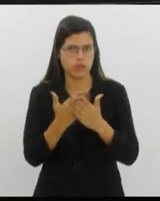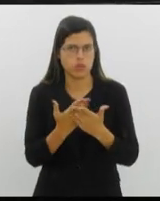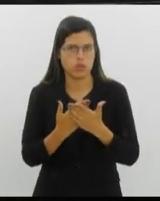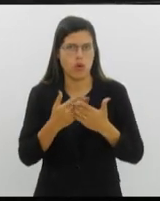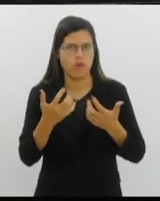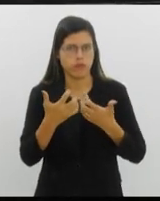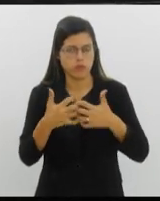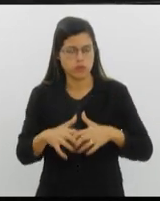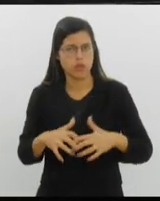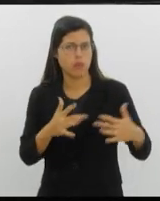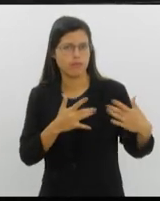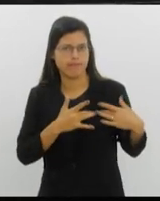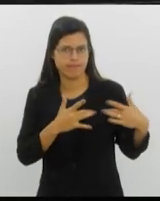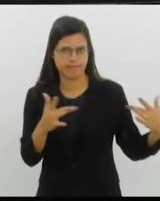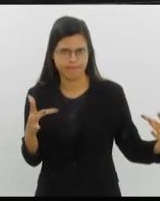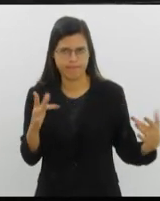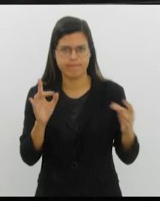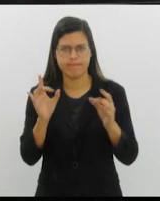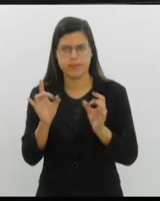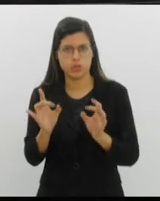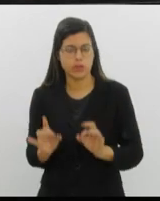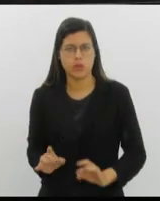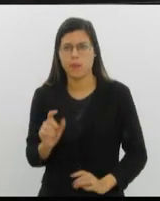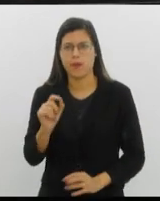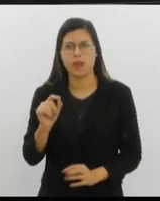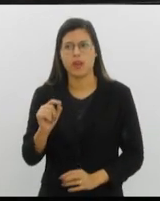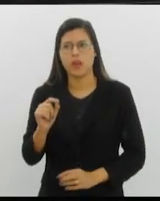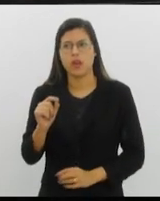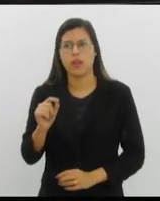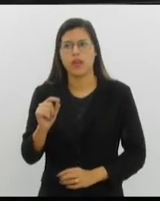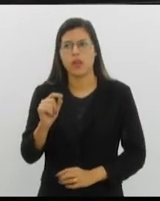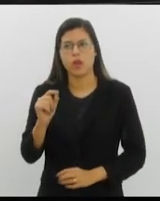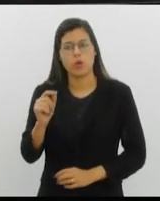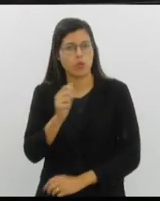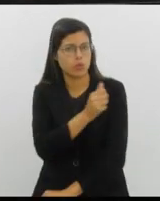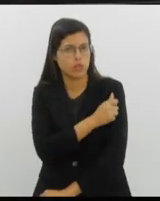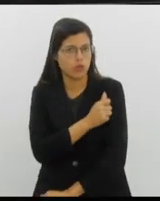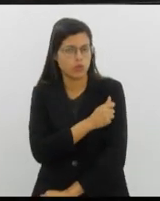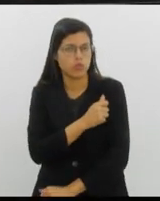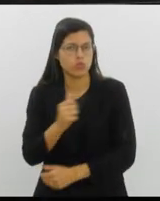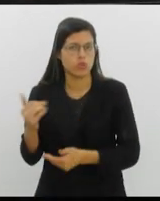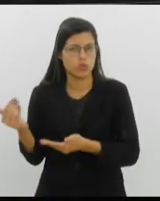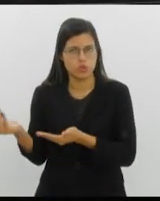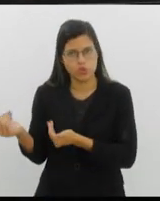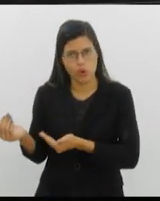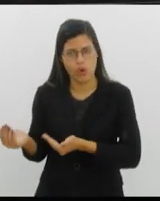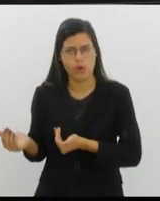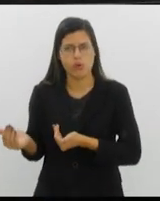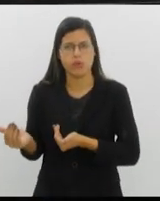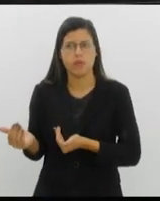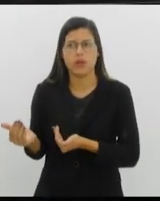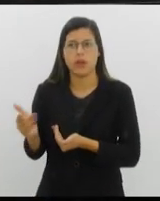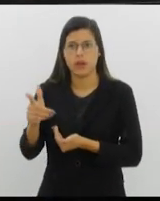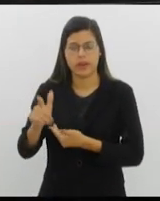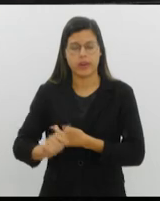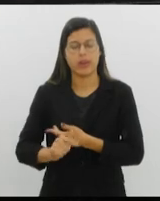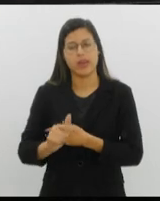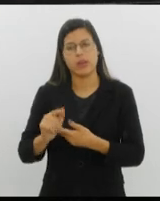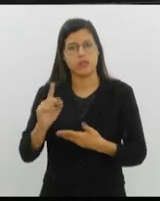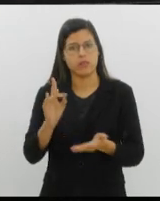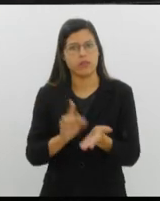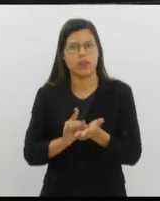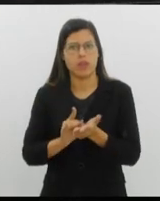e me solidarizar especialmente com a juventude, com os estudantes, que são, de fato, o corpo e a alma